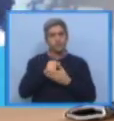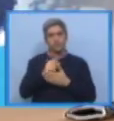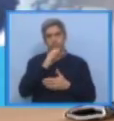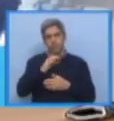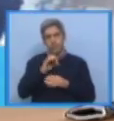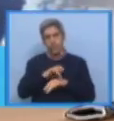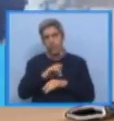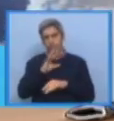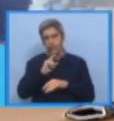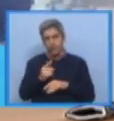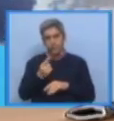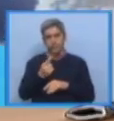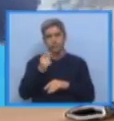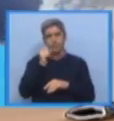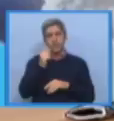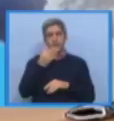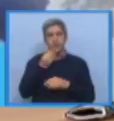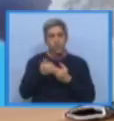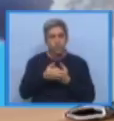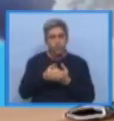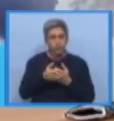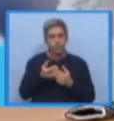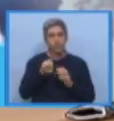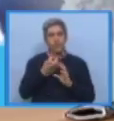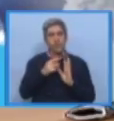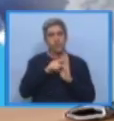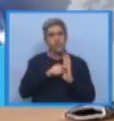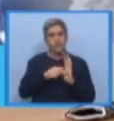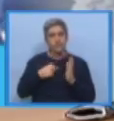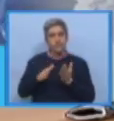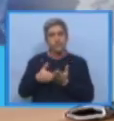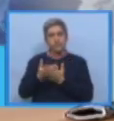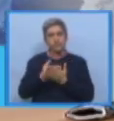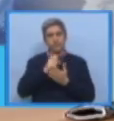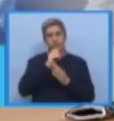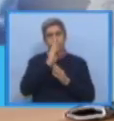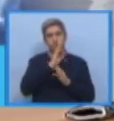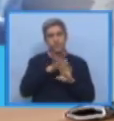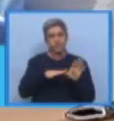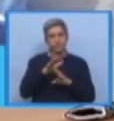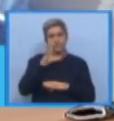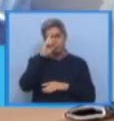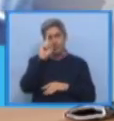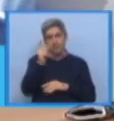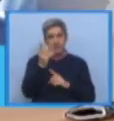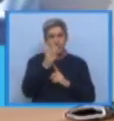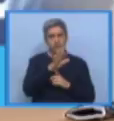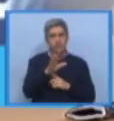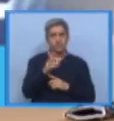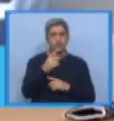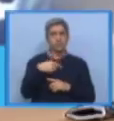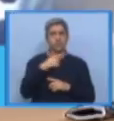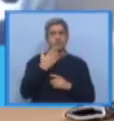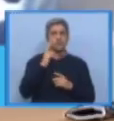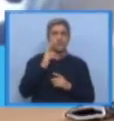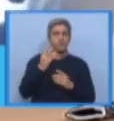que está doente, um filho ou de um pai idoso. São várias medidas que nós propomos que sejam aplicadas. O Estado, de facto, deveria dar o exemplo e, no nosso entender,